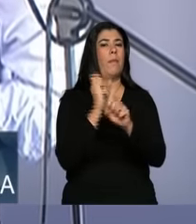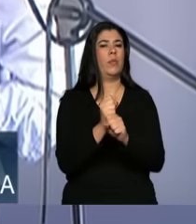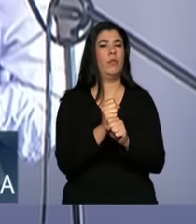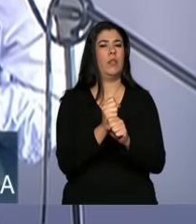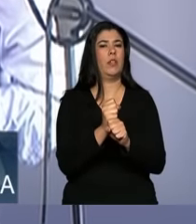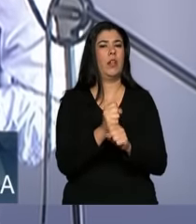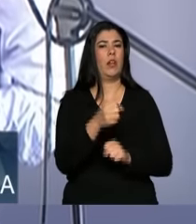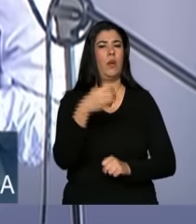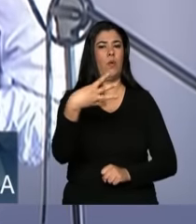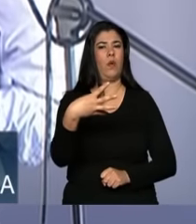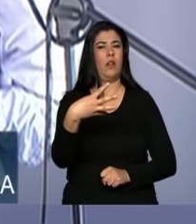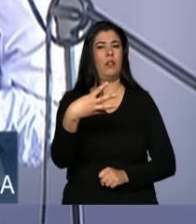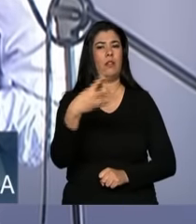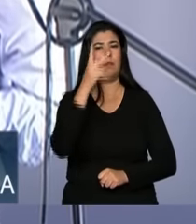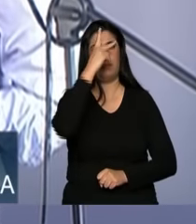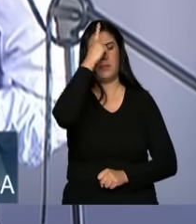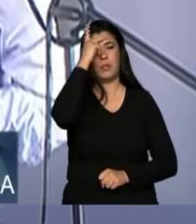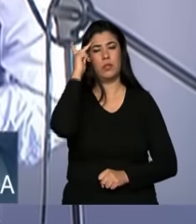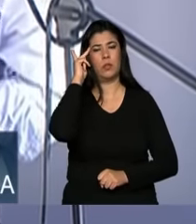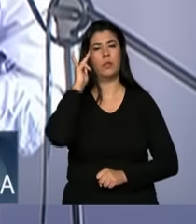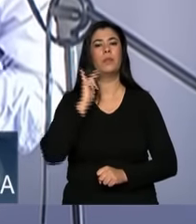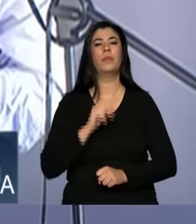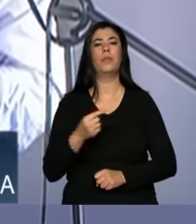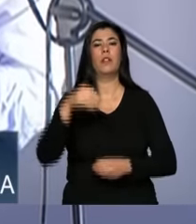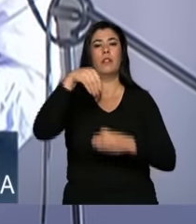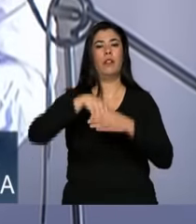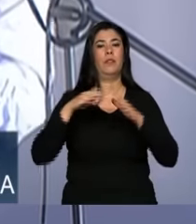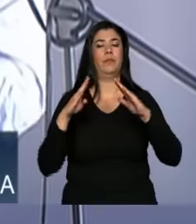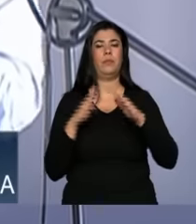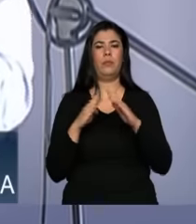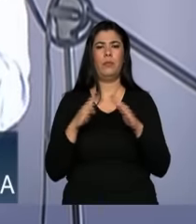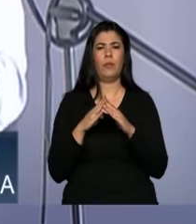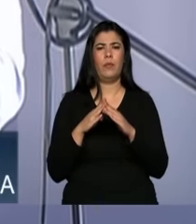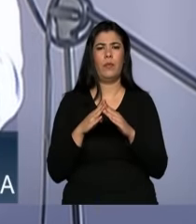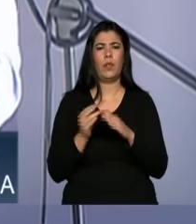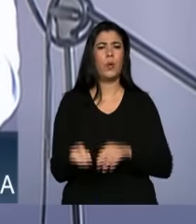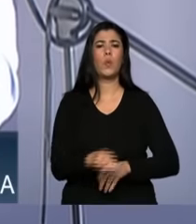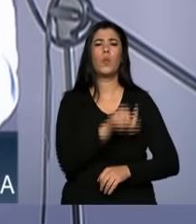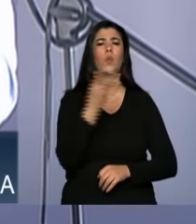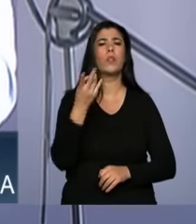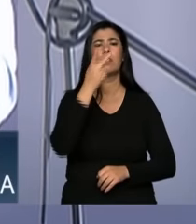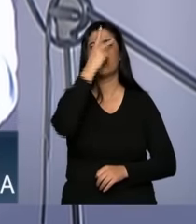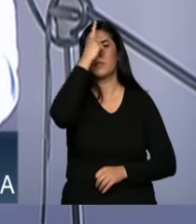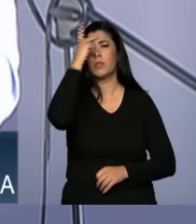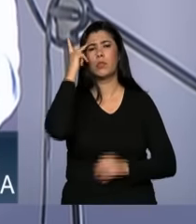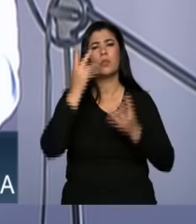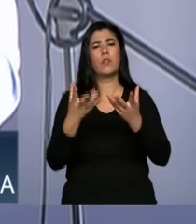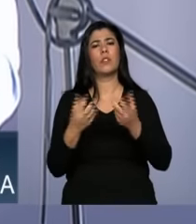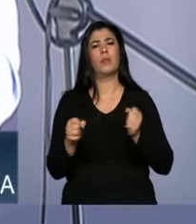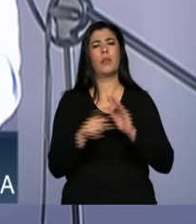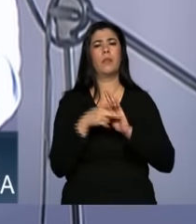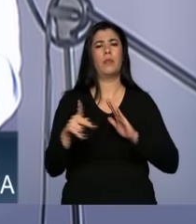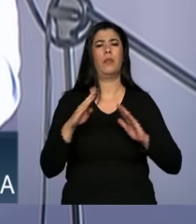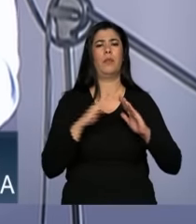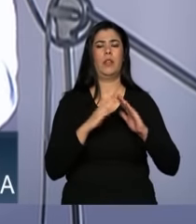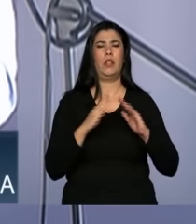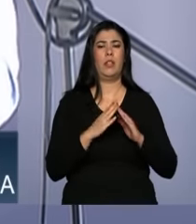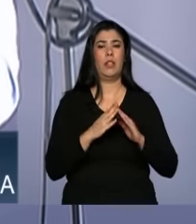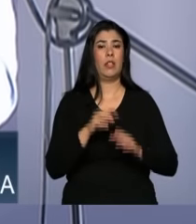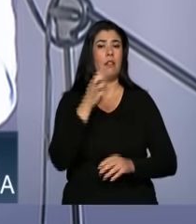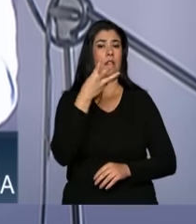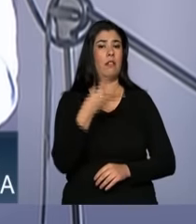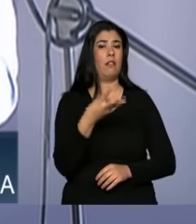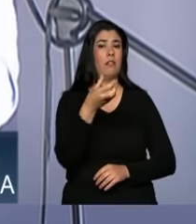média, por casa, nós estamos falando de 36